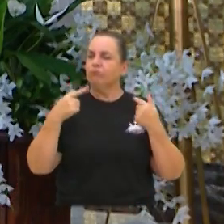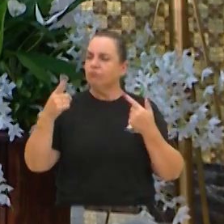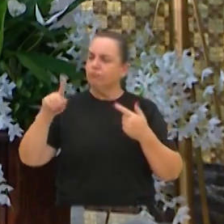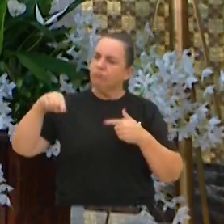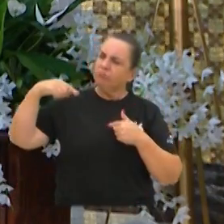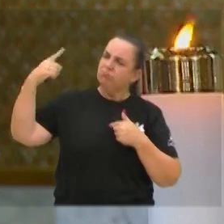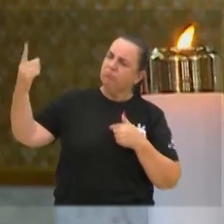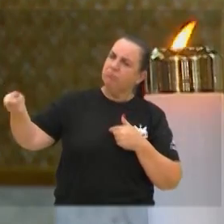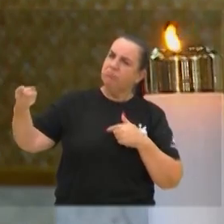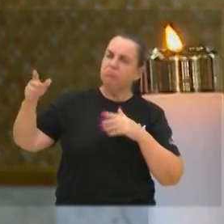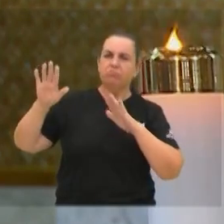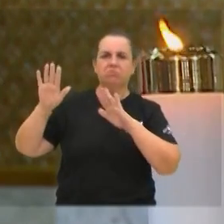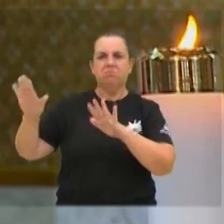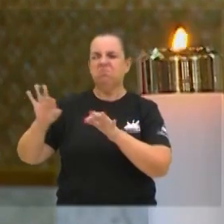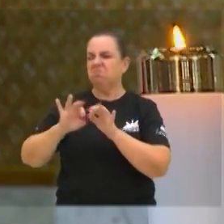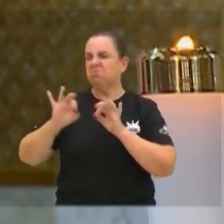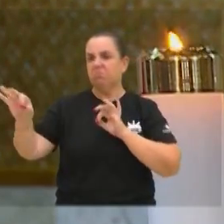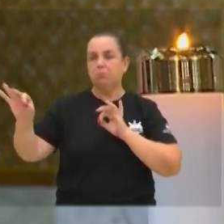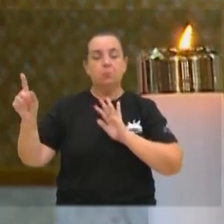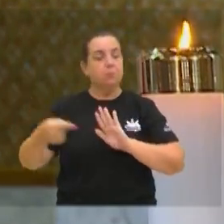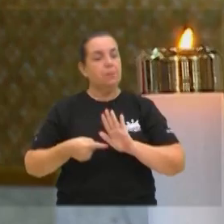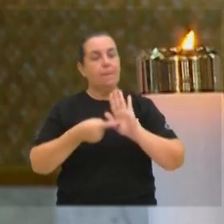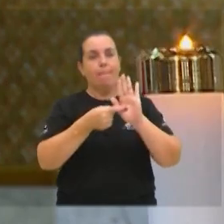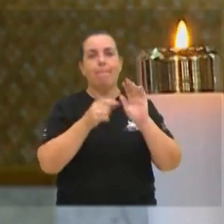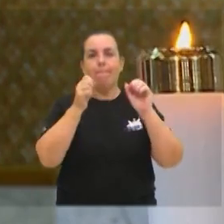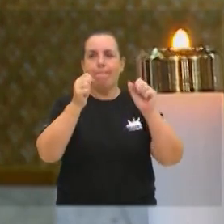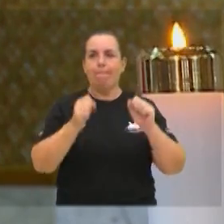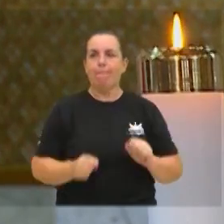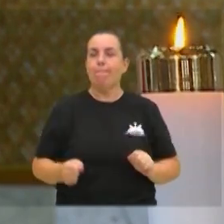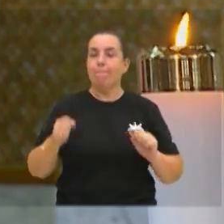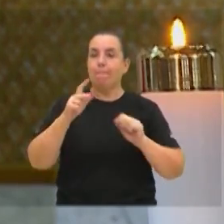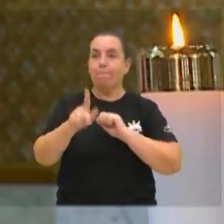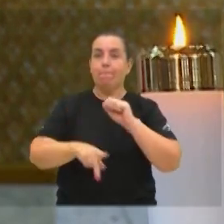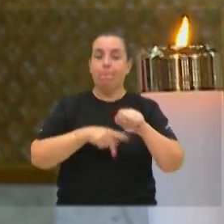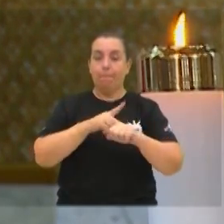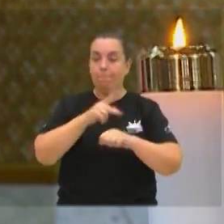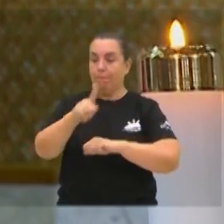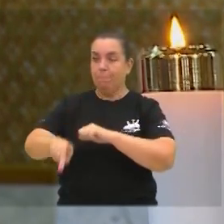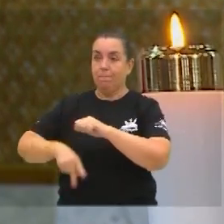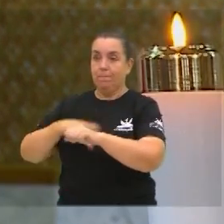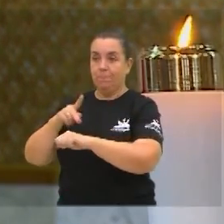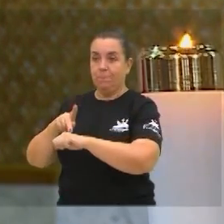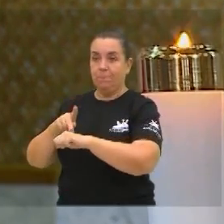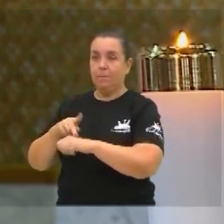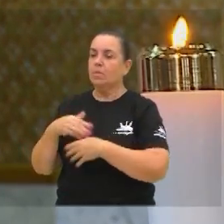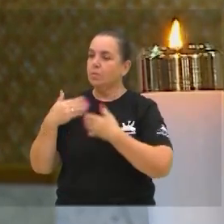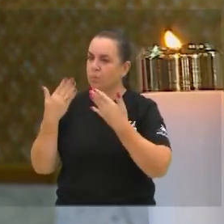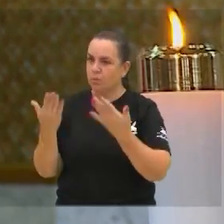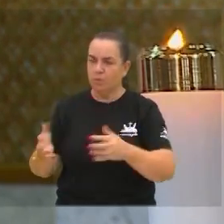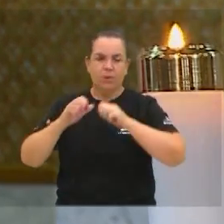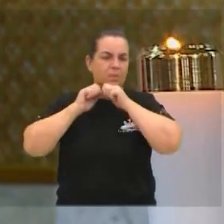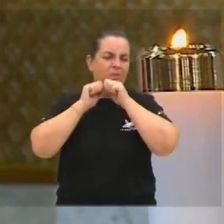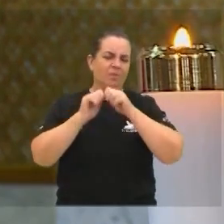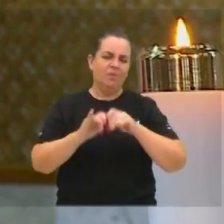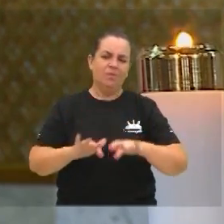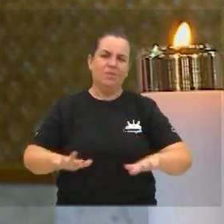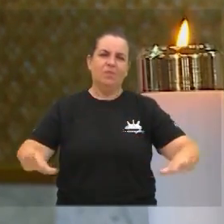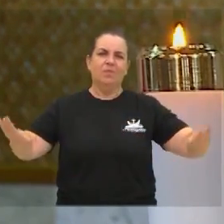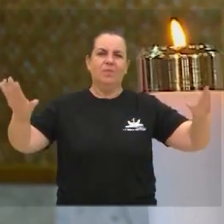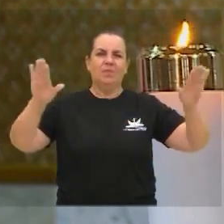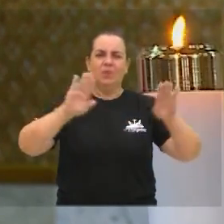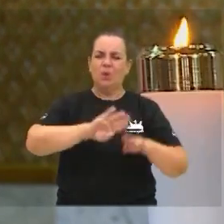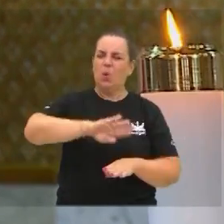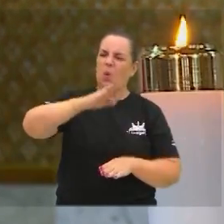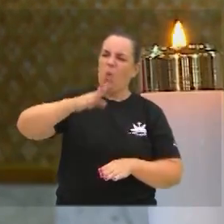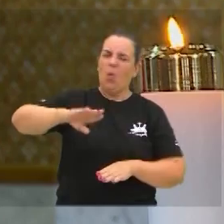além-mar e mostrarão o poderio de suas nações. Será uma inundação de camelos